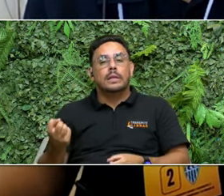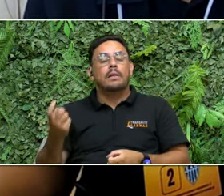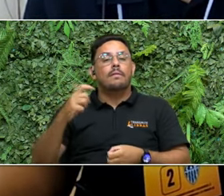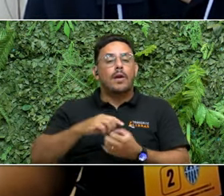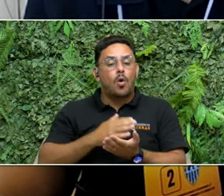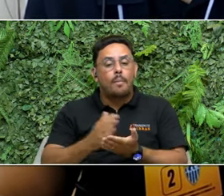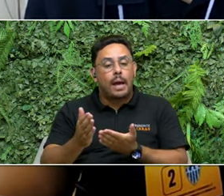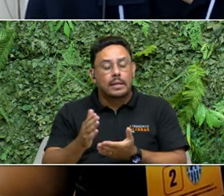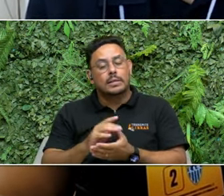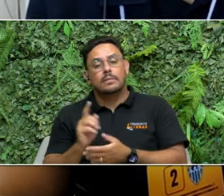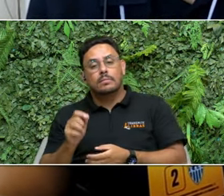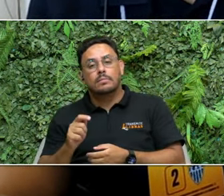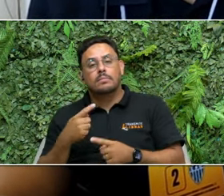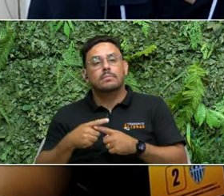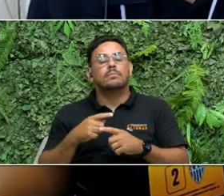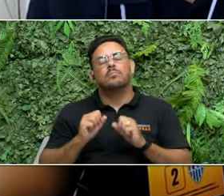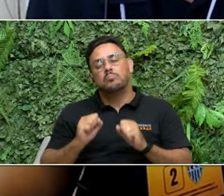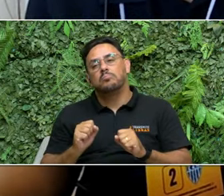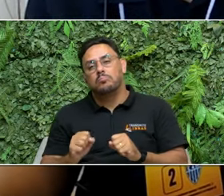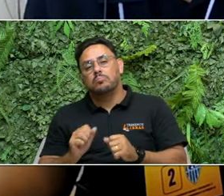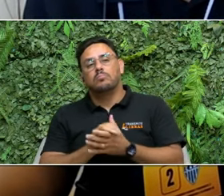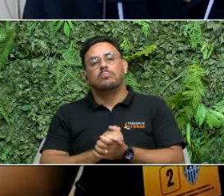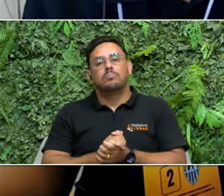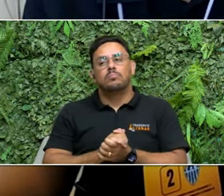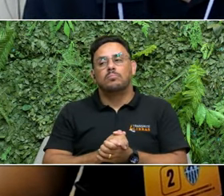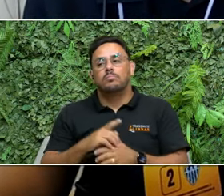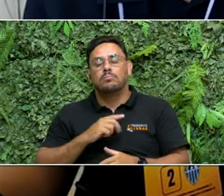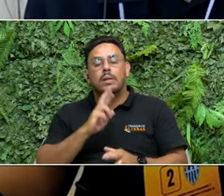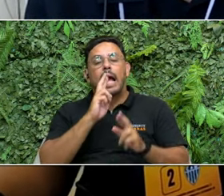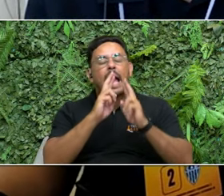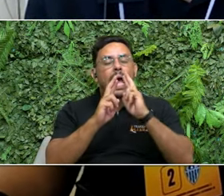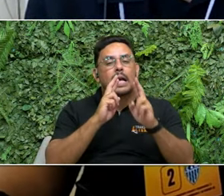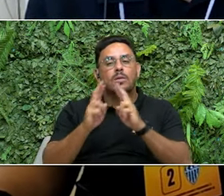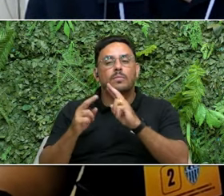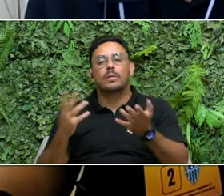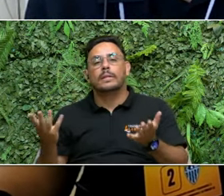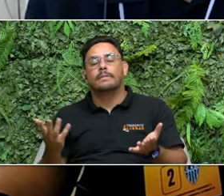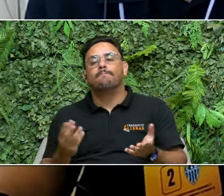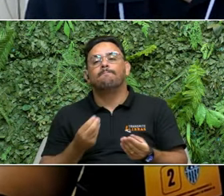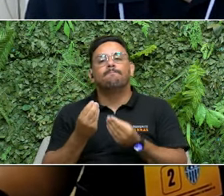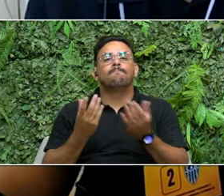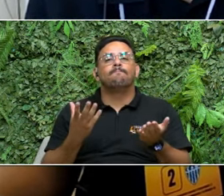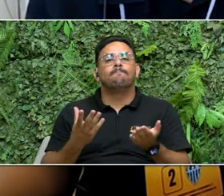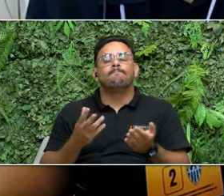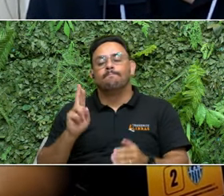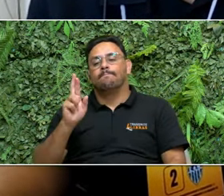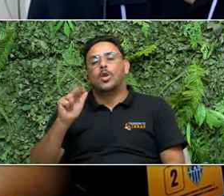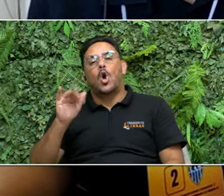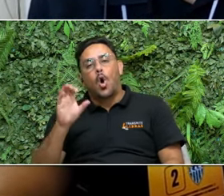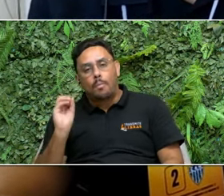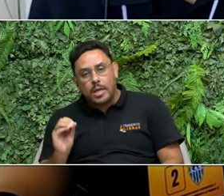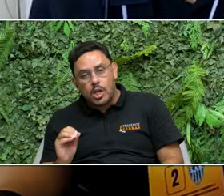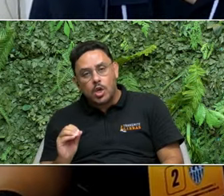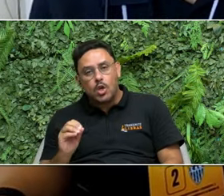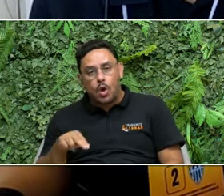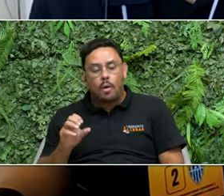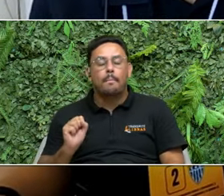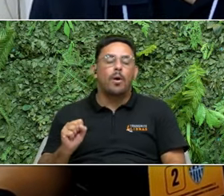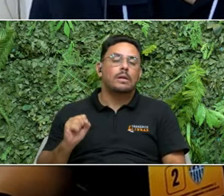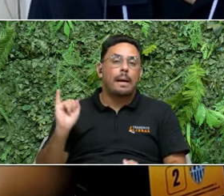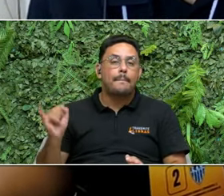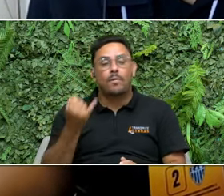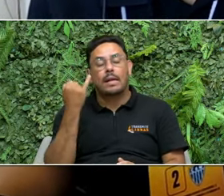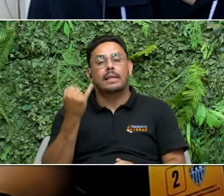porque de repente isso já pode Ô Bob responder aquela pergunta do torcedor se o Rubinho pode ou não ser aproveitado no